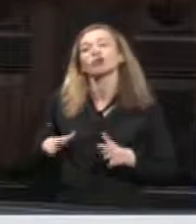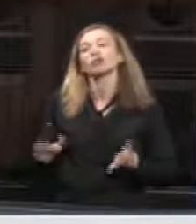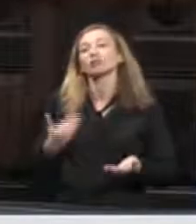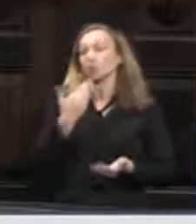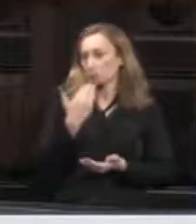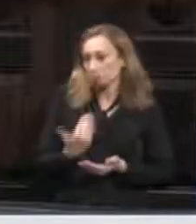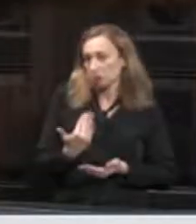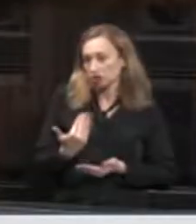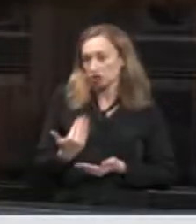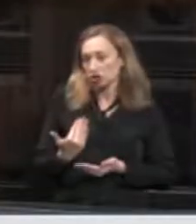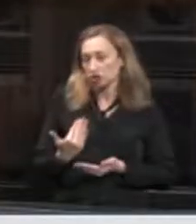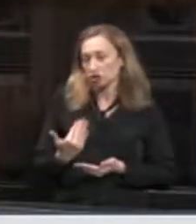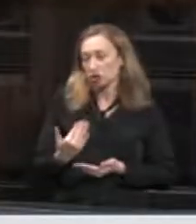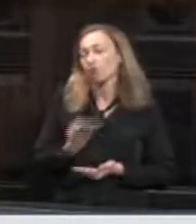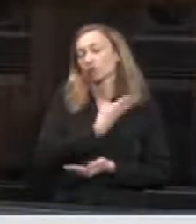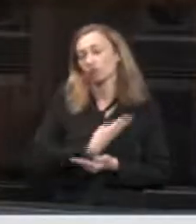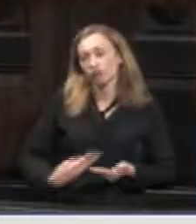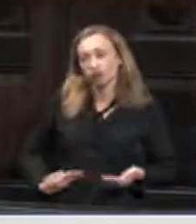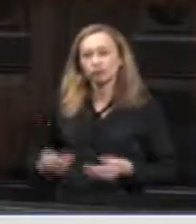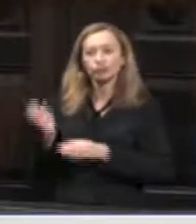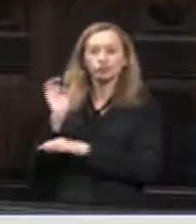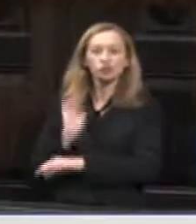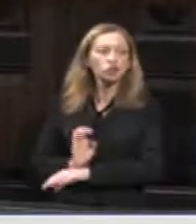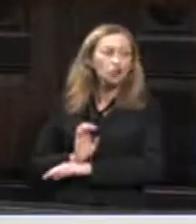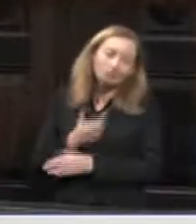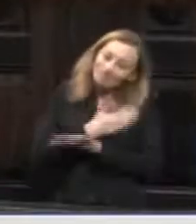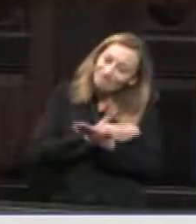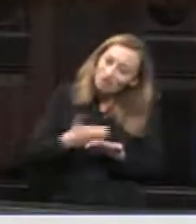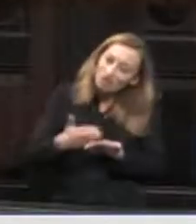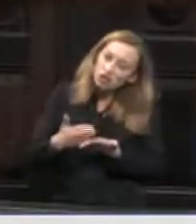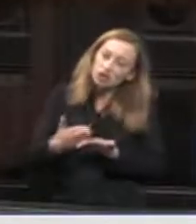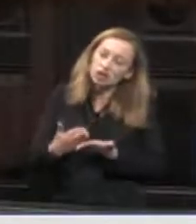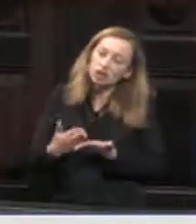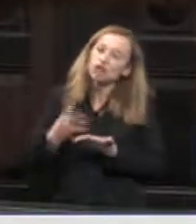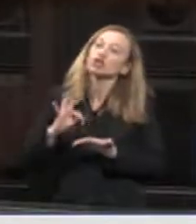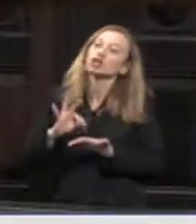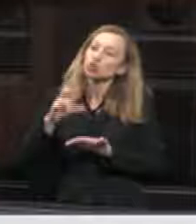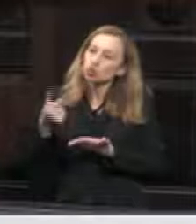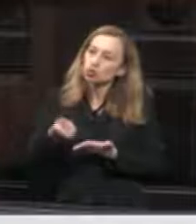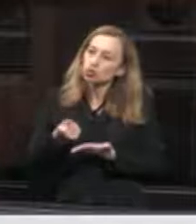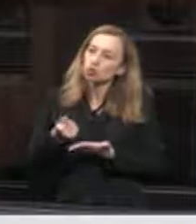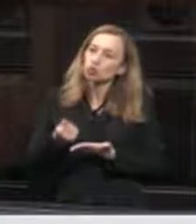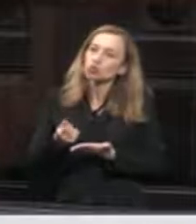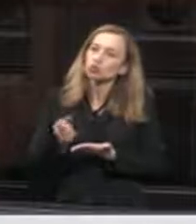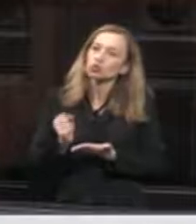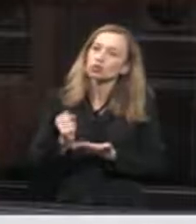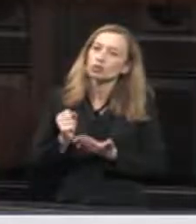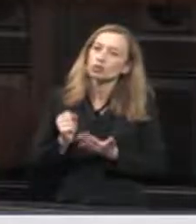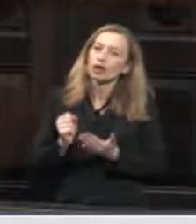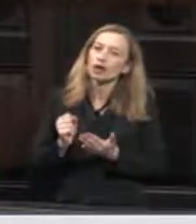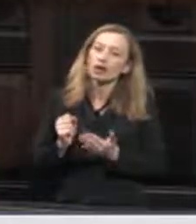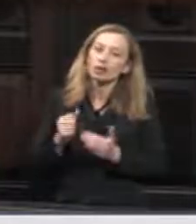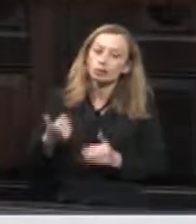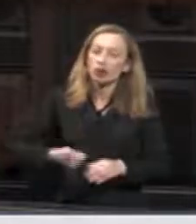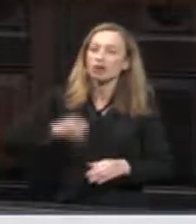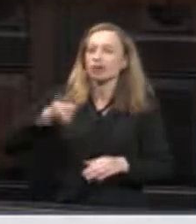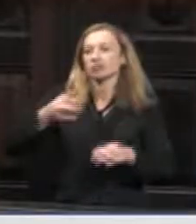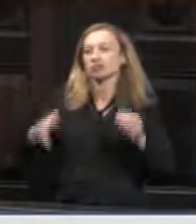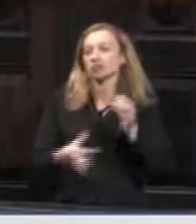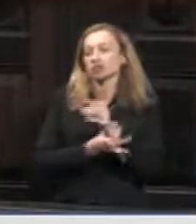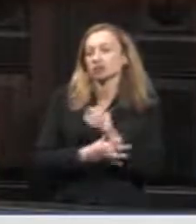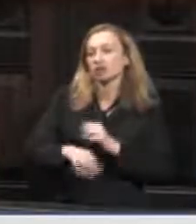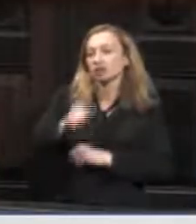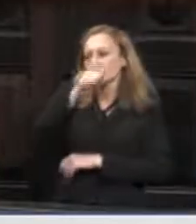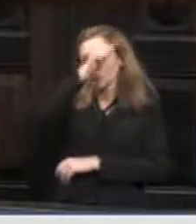apelo ao governo do estado, que está começando, tem tudo para acertar o passo da segurança pública do nosso estado,